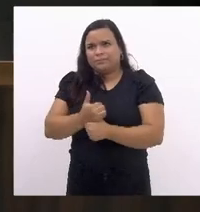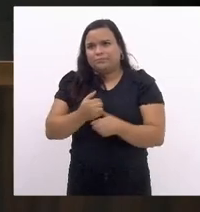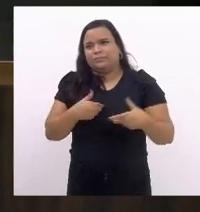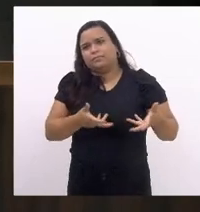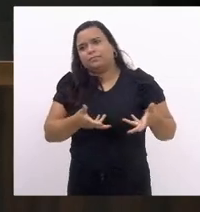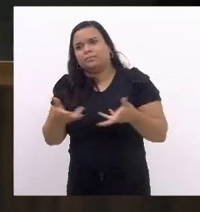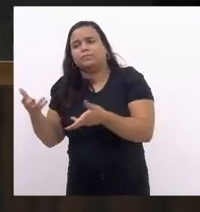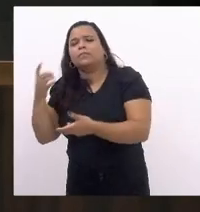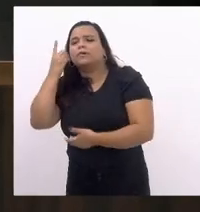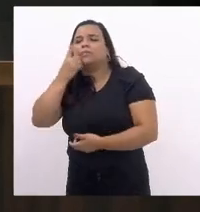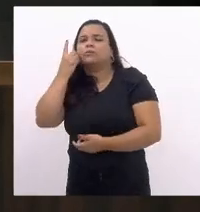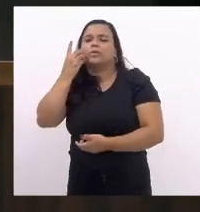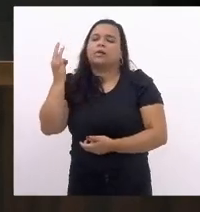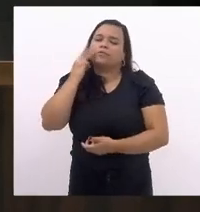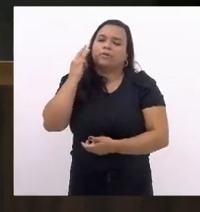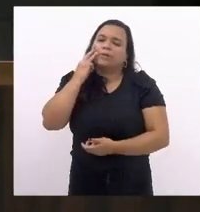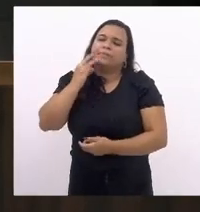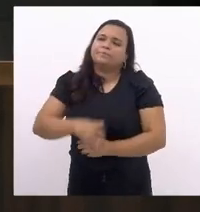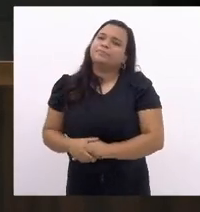deputado Valdec Carneiro.